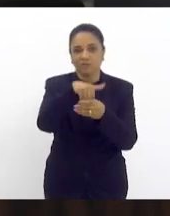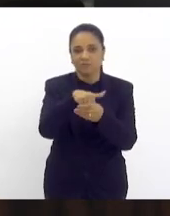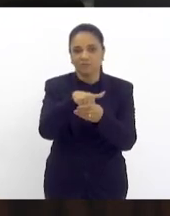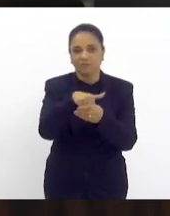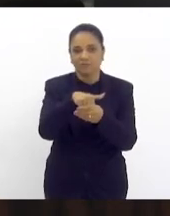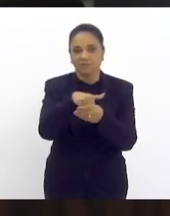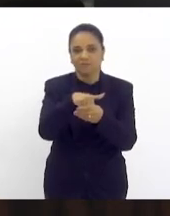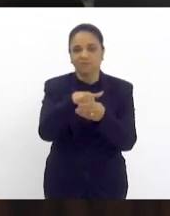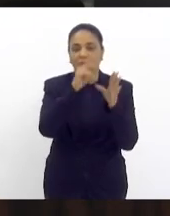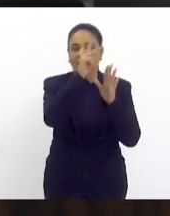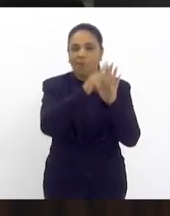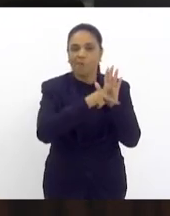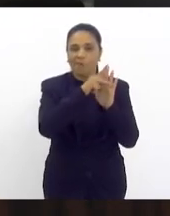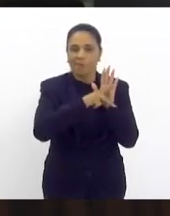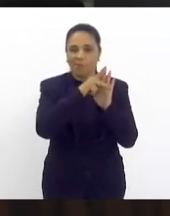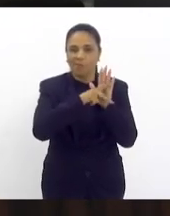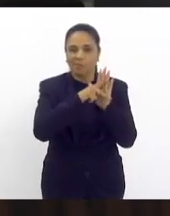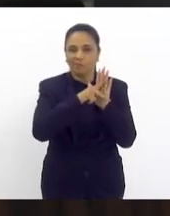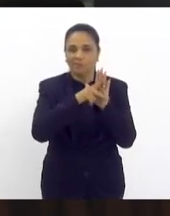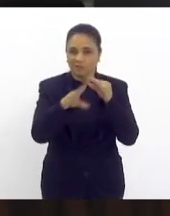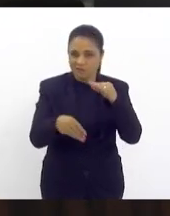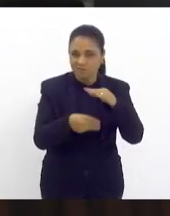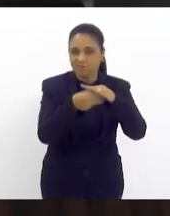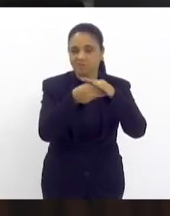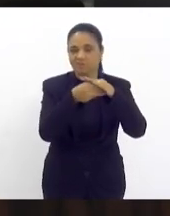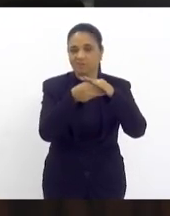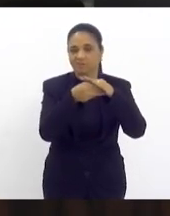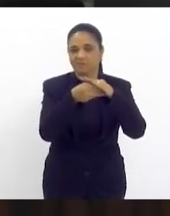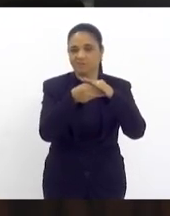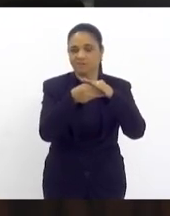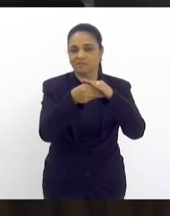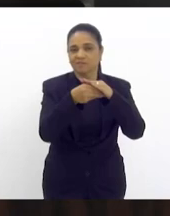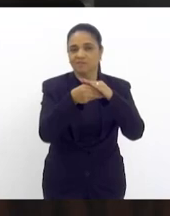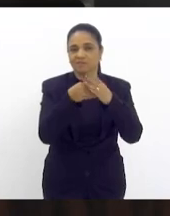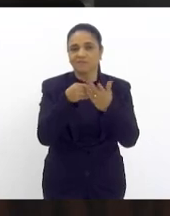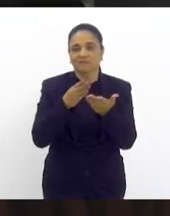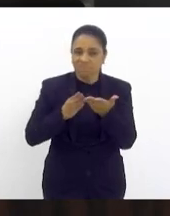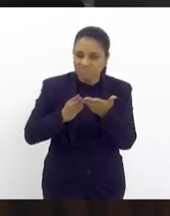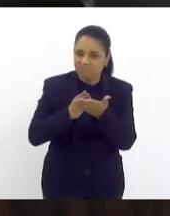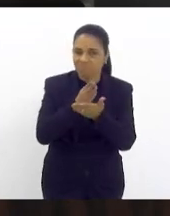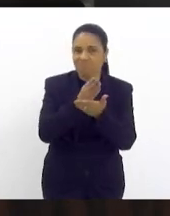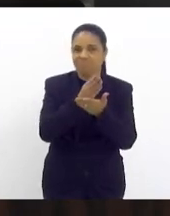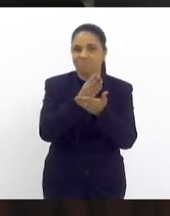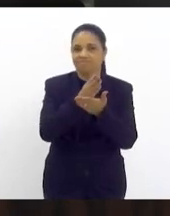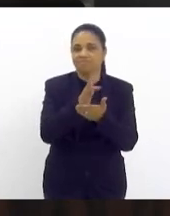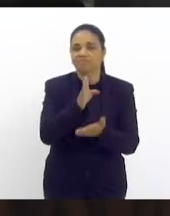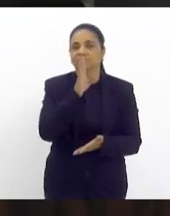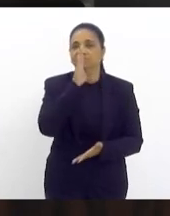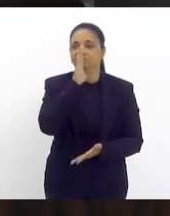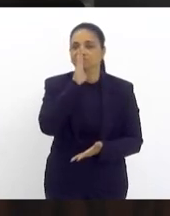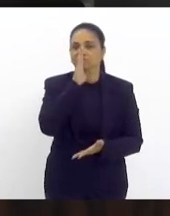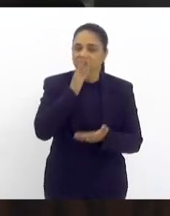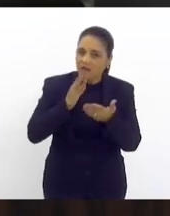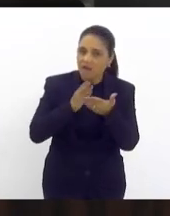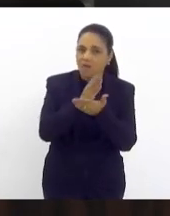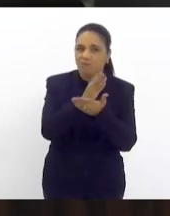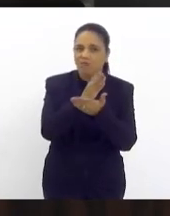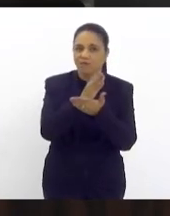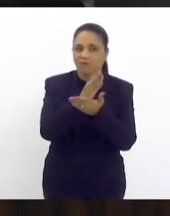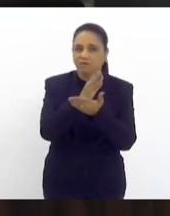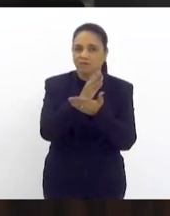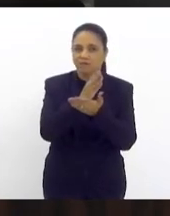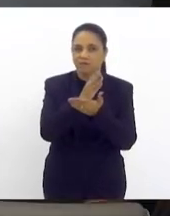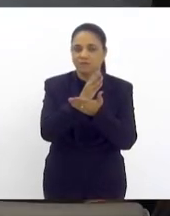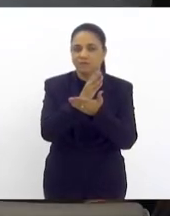o projeto assim emendado senhores que a própria permanece Como estão aprovado